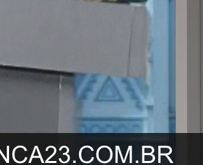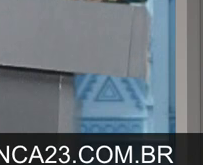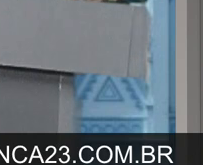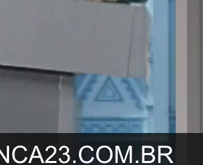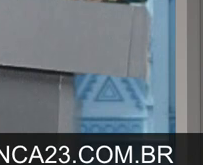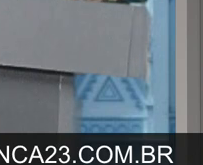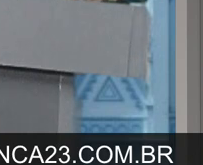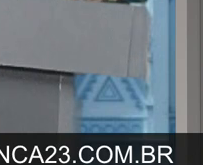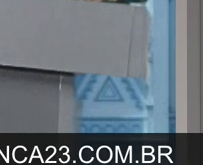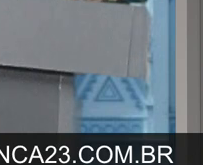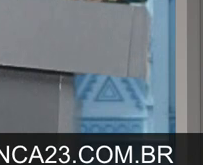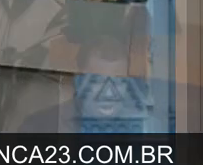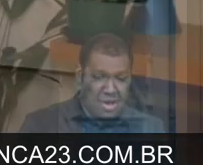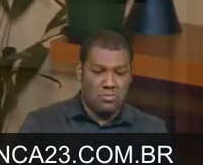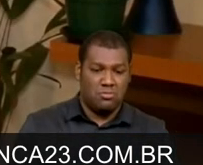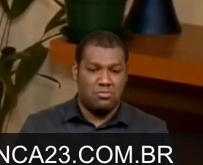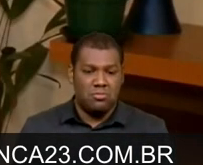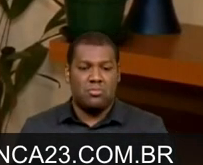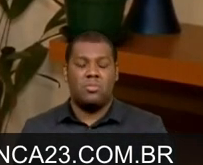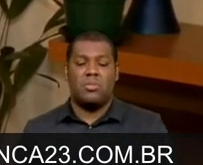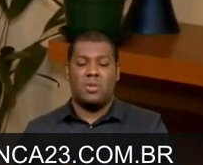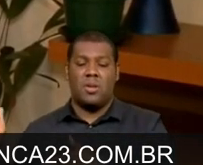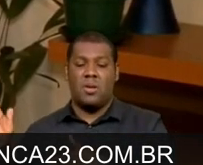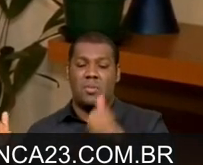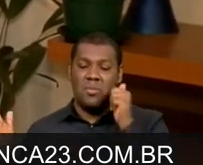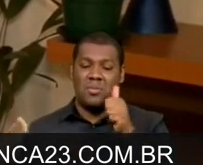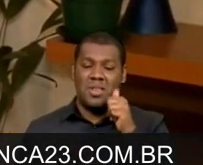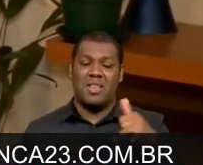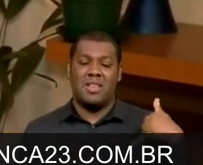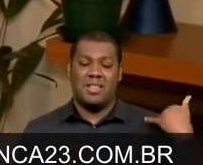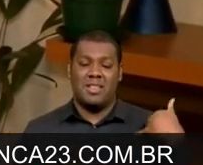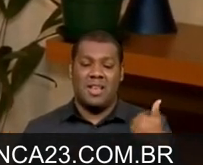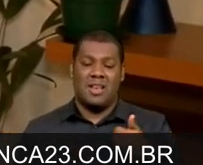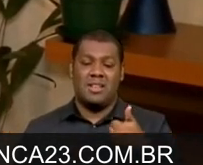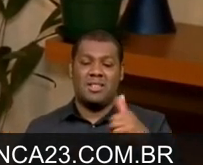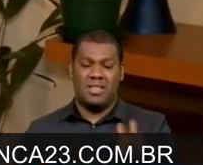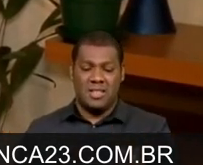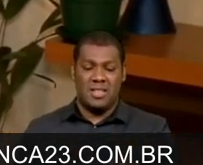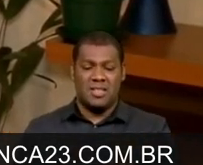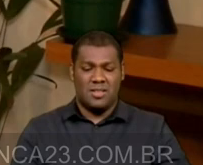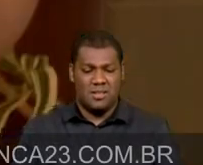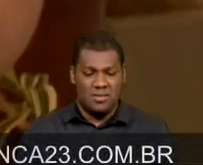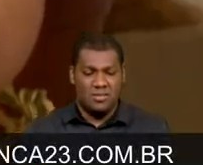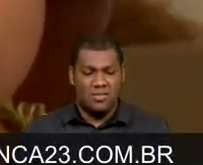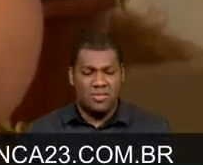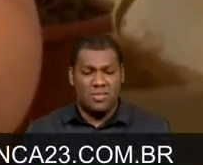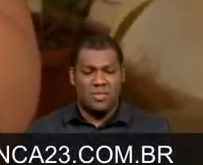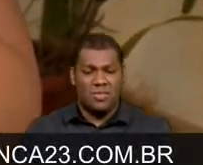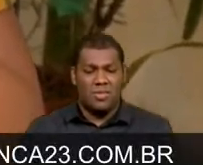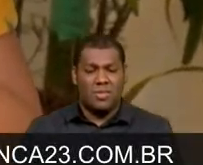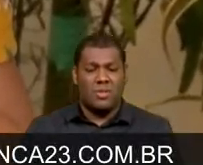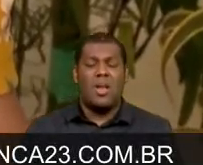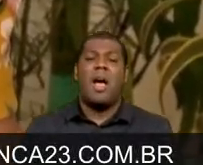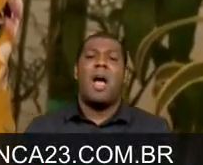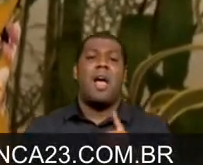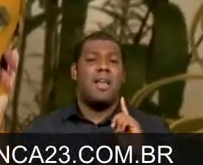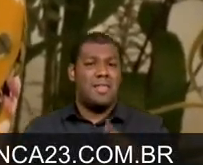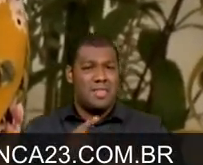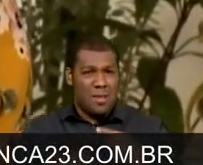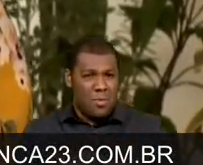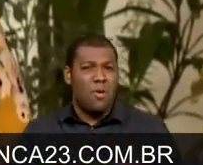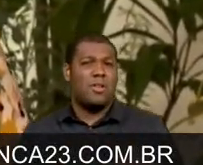mundo, vamos entender. Manuela tinha 15 anos quando os sintomas começaram a aparecer, mas só depois de 10